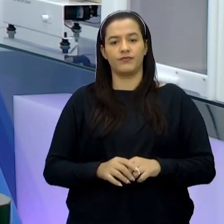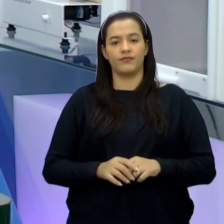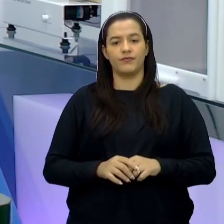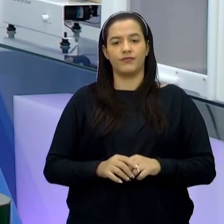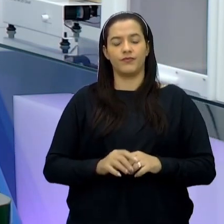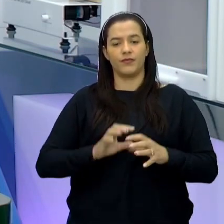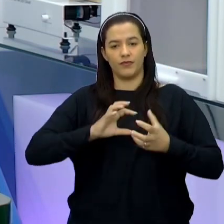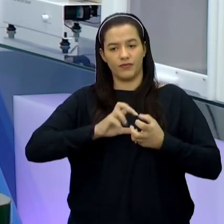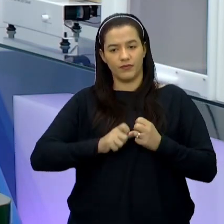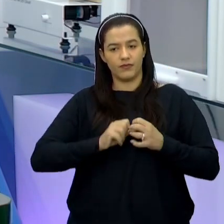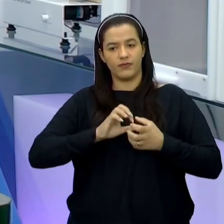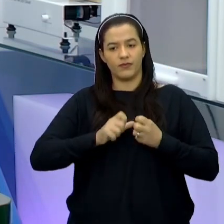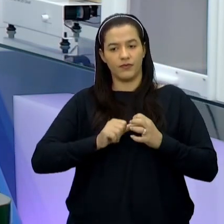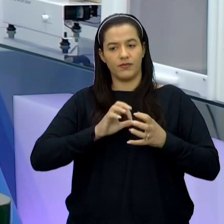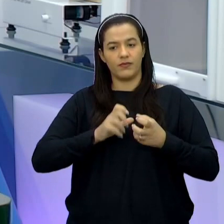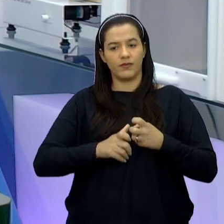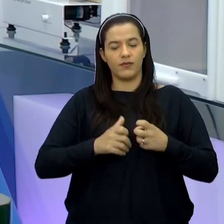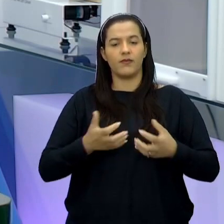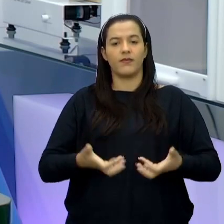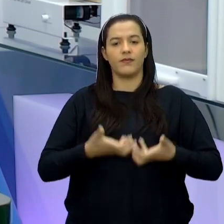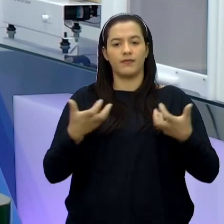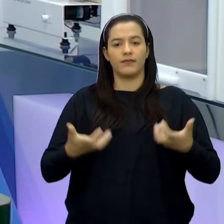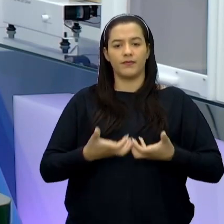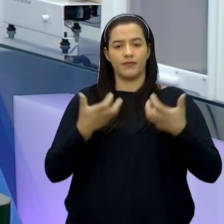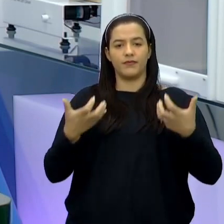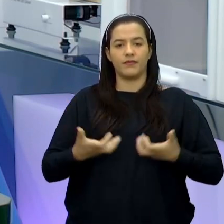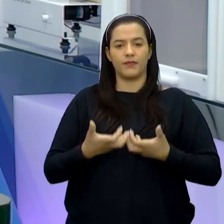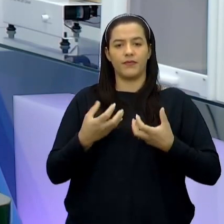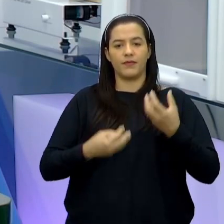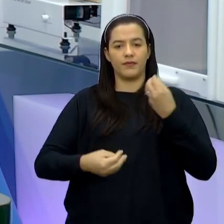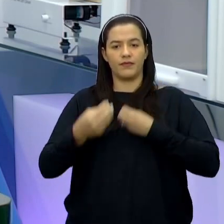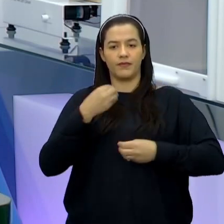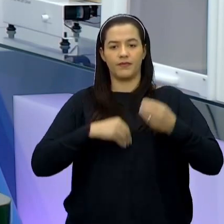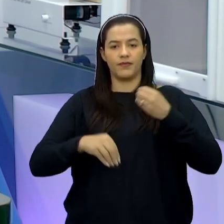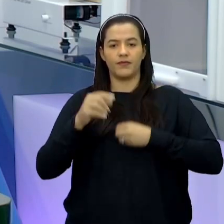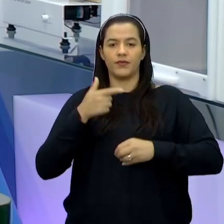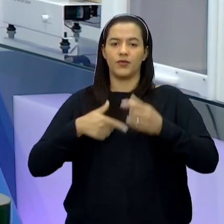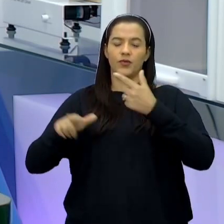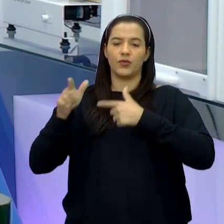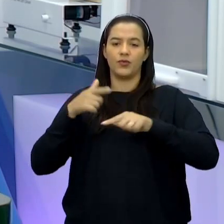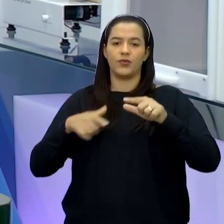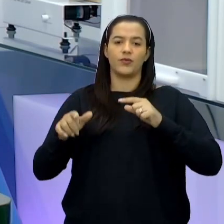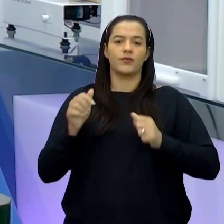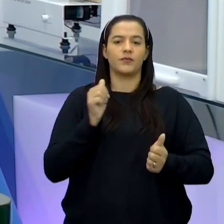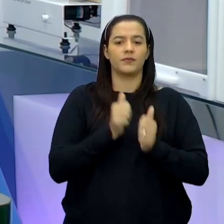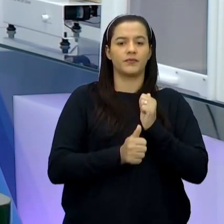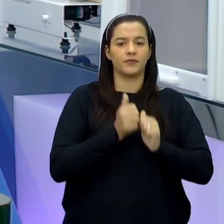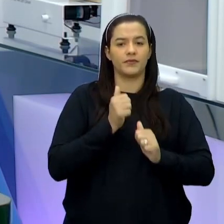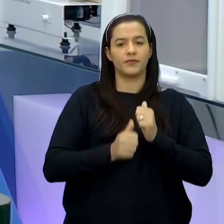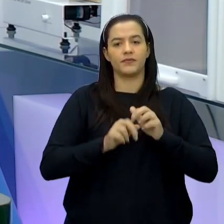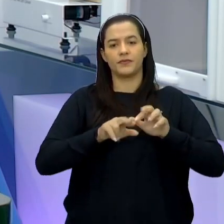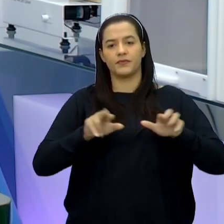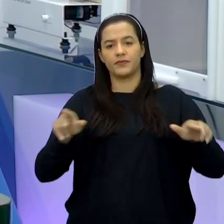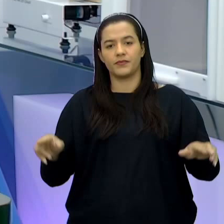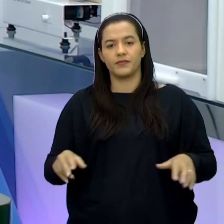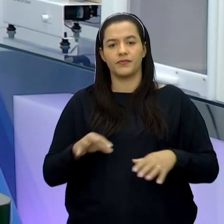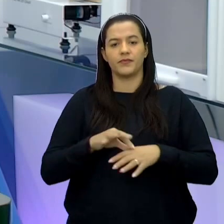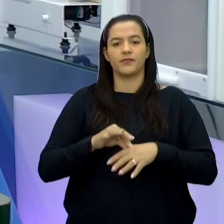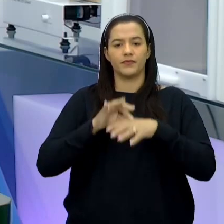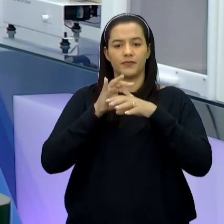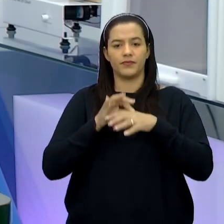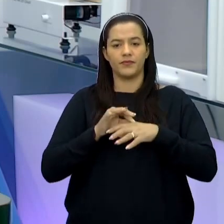como a salada e depois eu me alimento com as outras substâncias, arroz, feijão, carne,